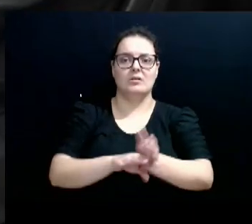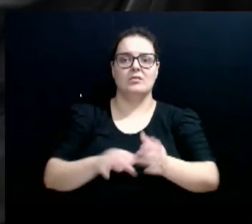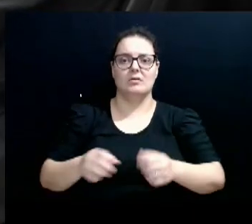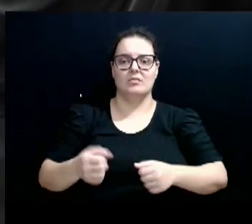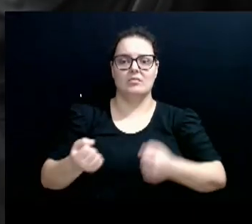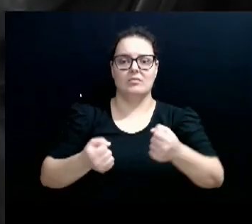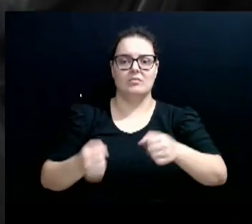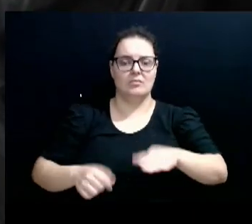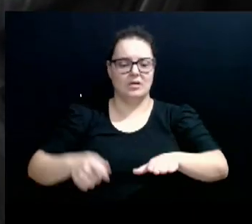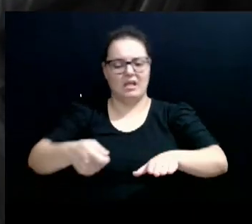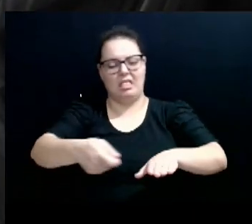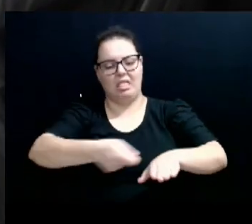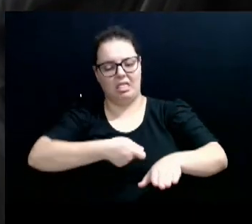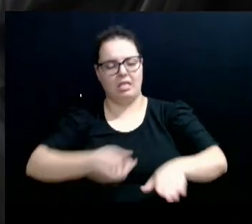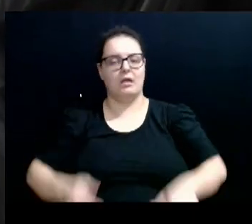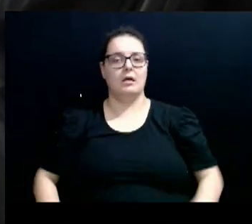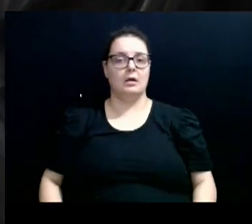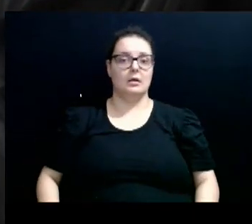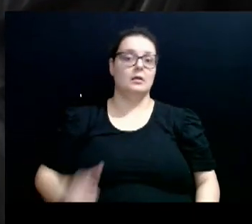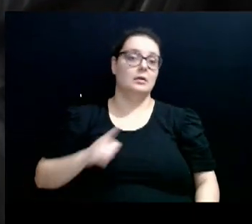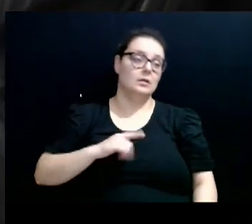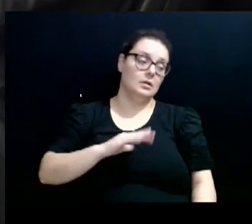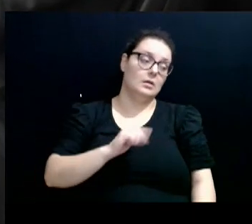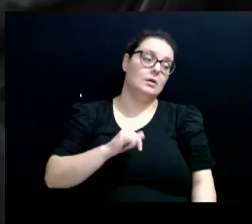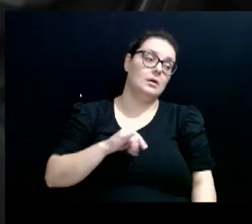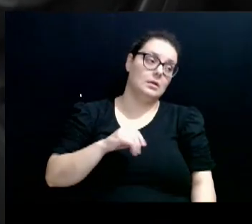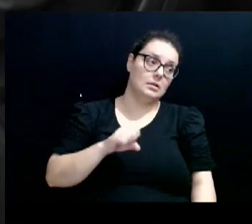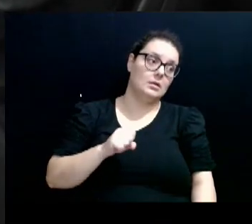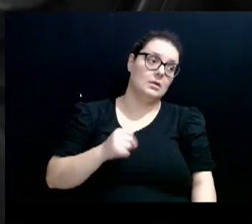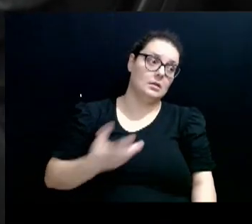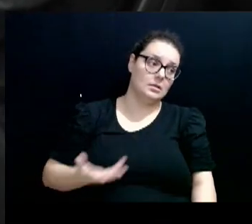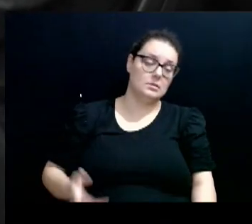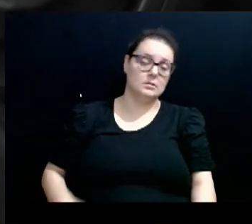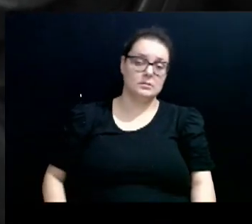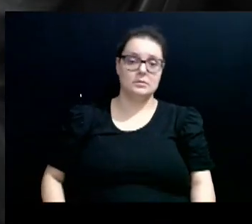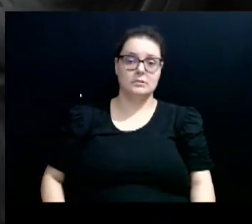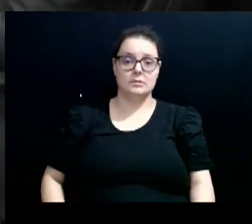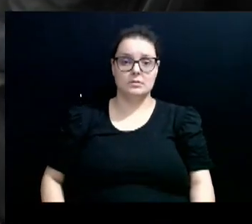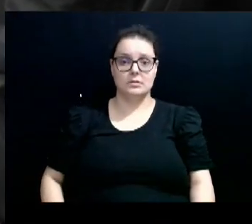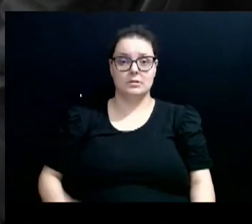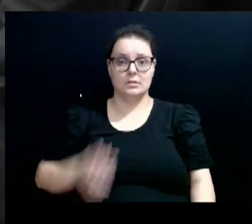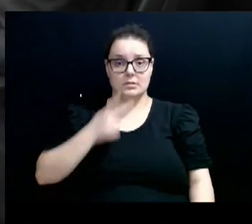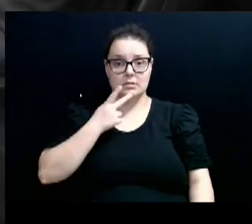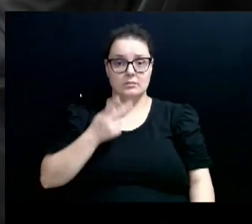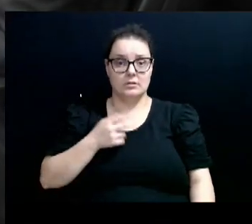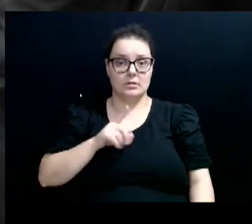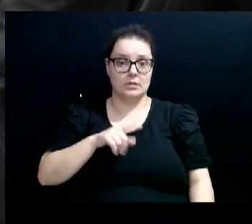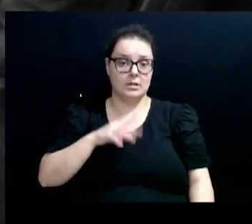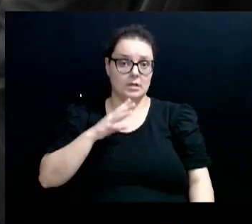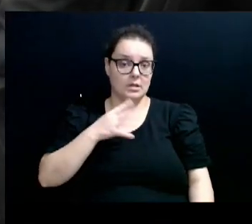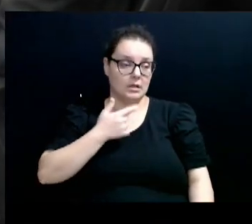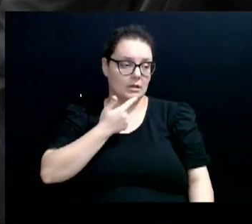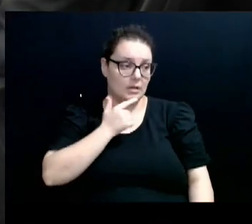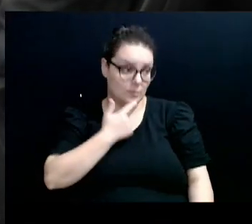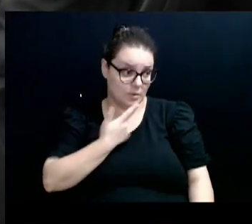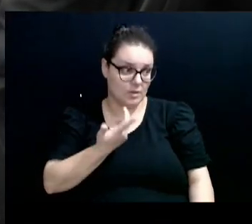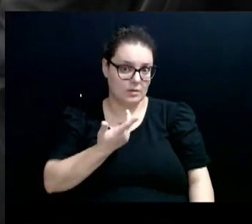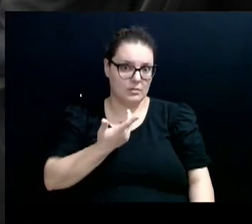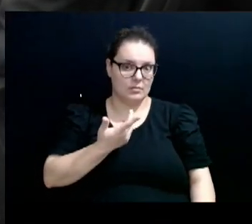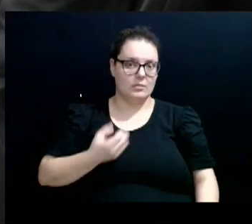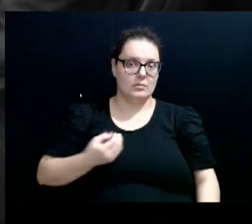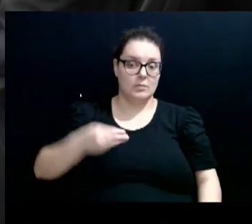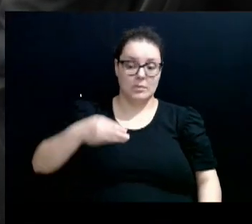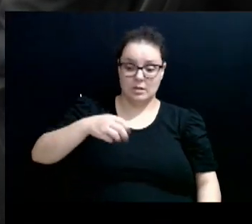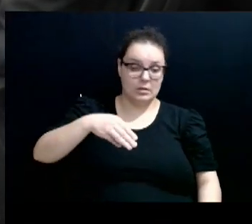gente tem canais que até a gente fala que é engraçado, mas traz em forma de memes as situações